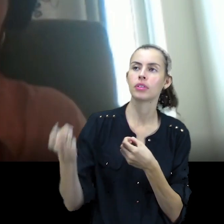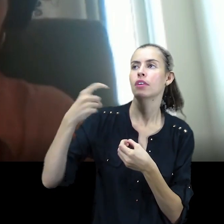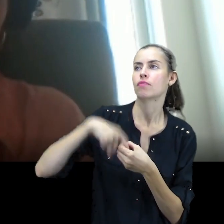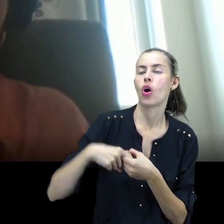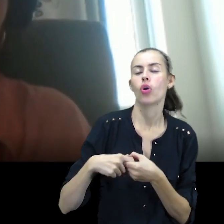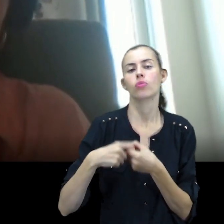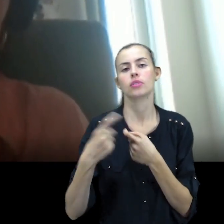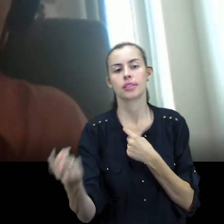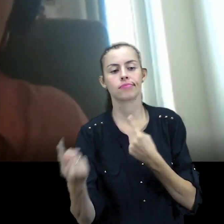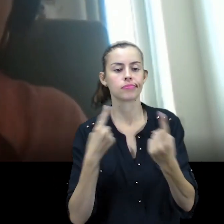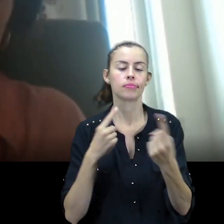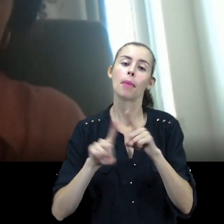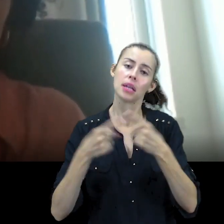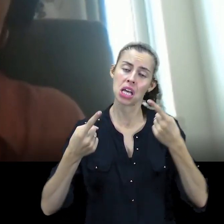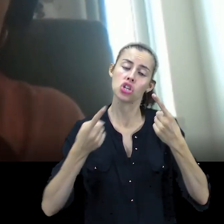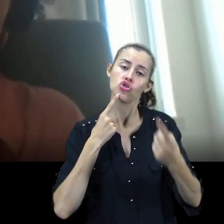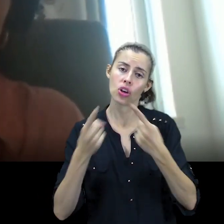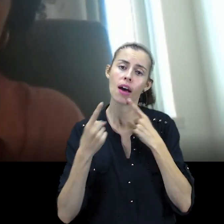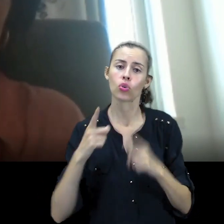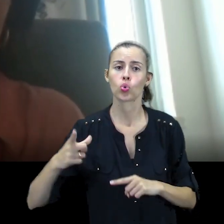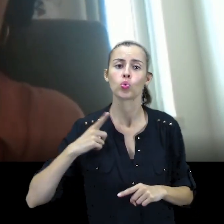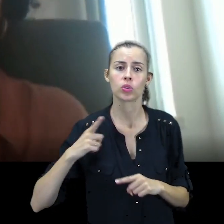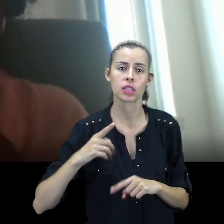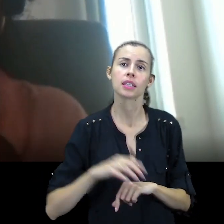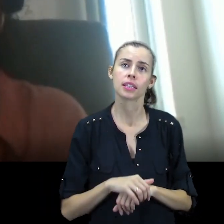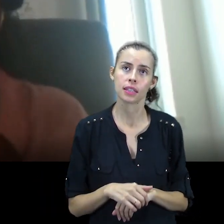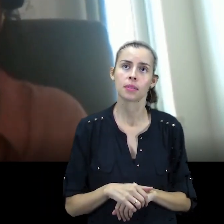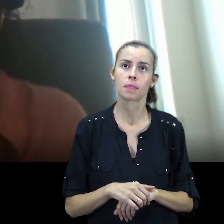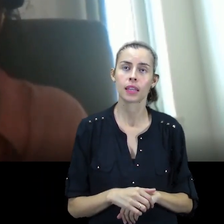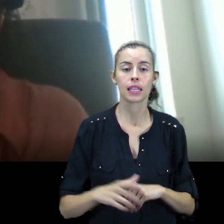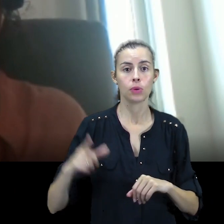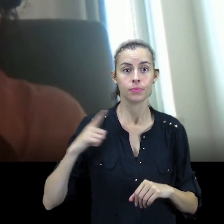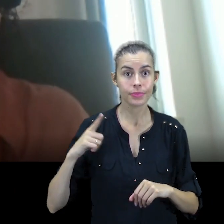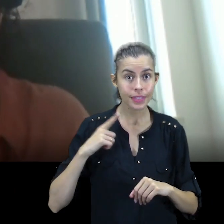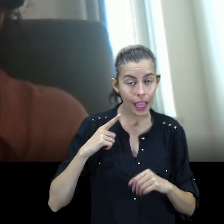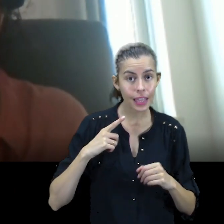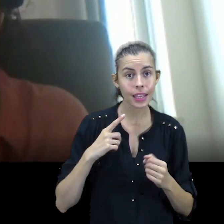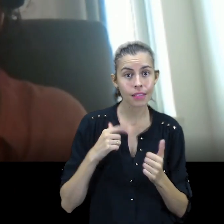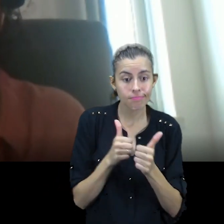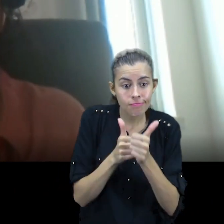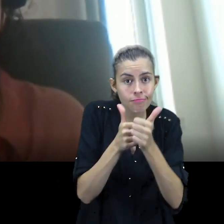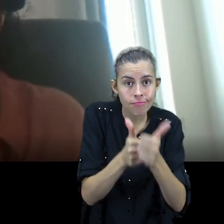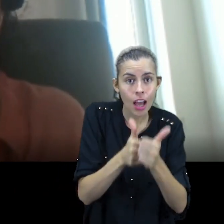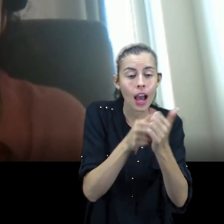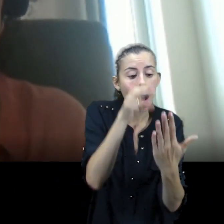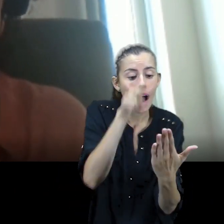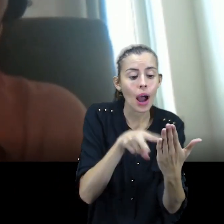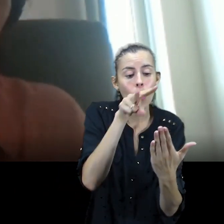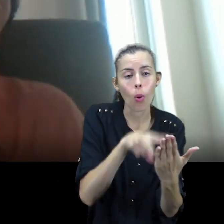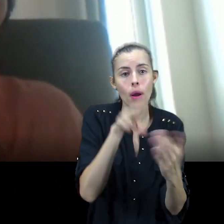um monitoramento dos cursos que atendem, dos que não atendem, e está fazendo esse monitoramento da